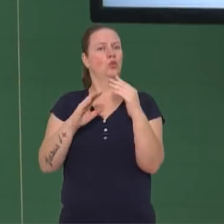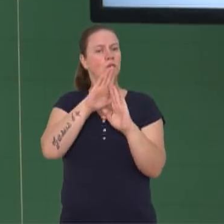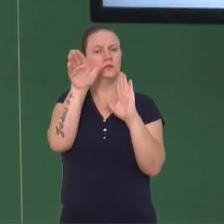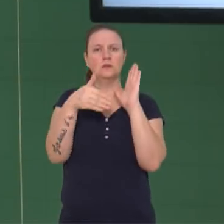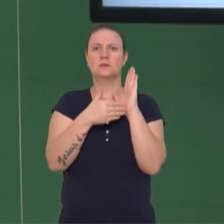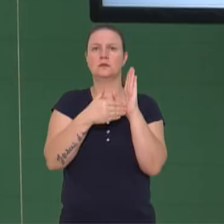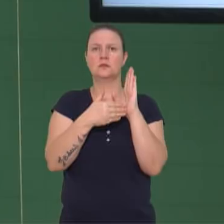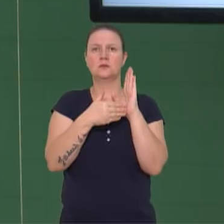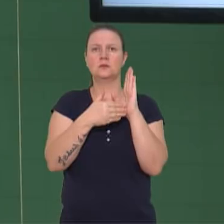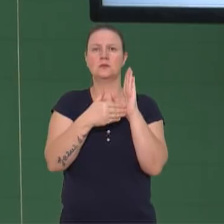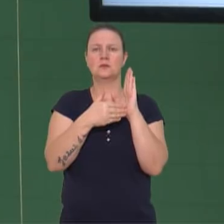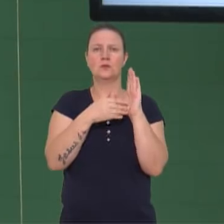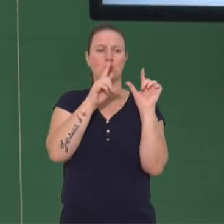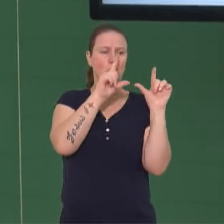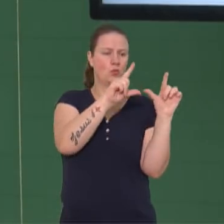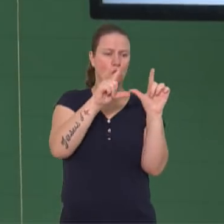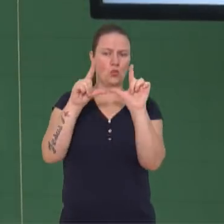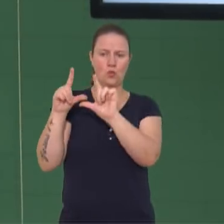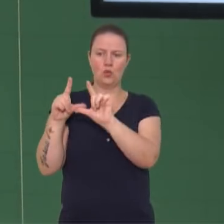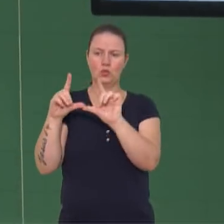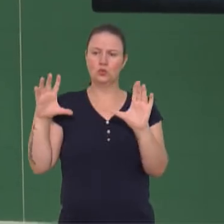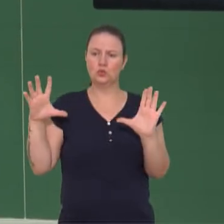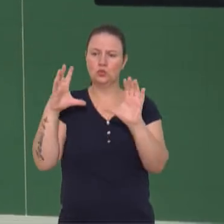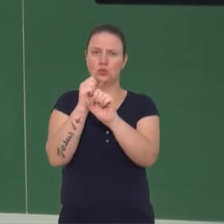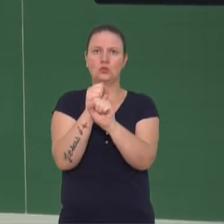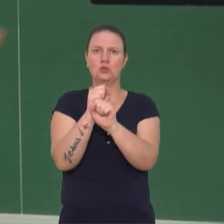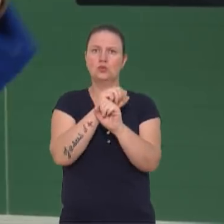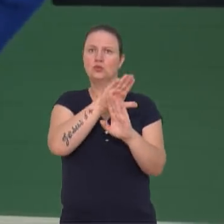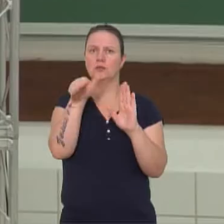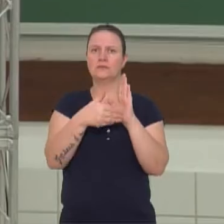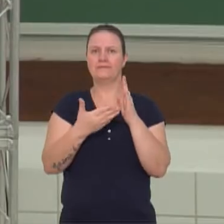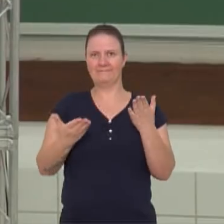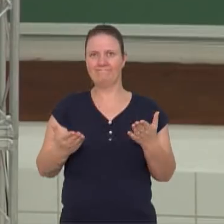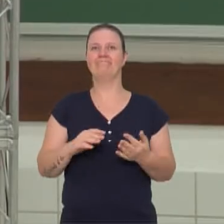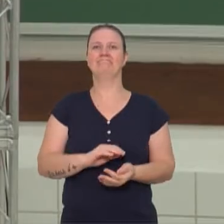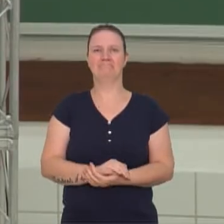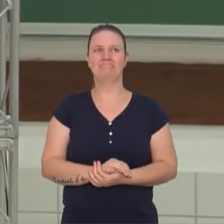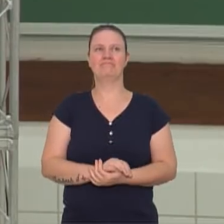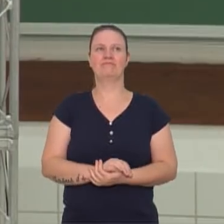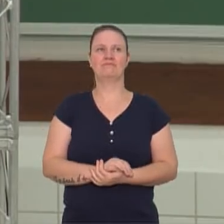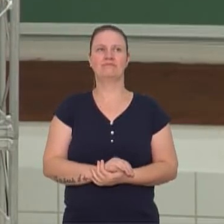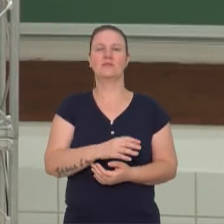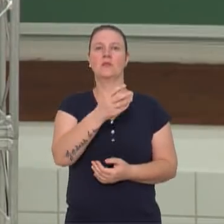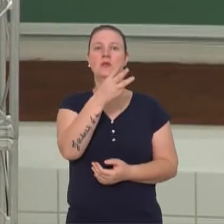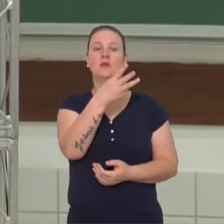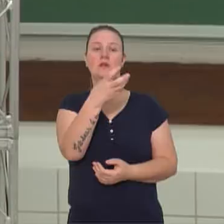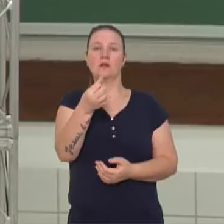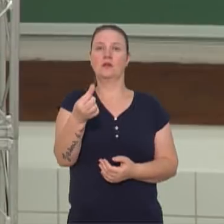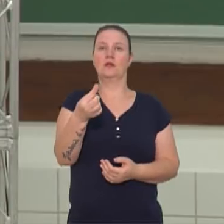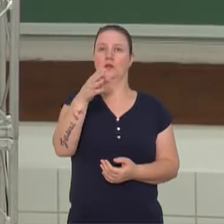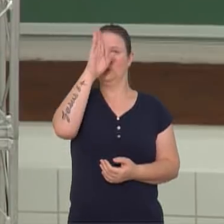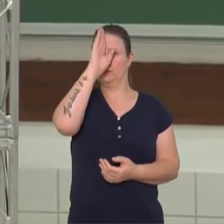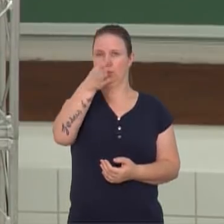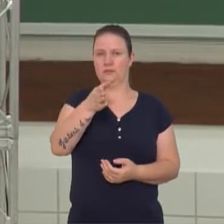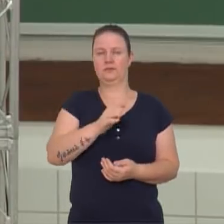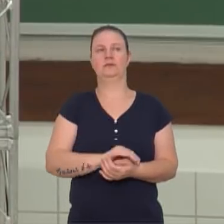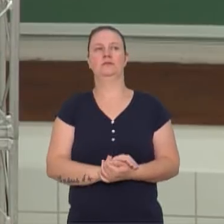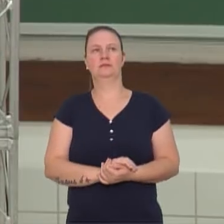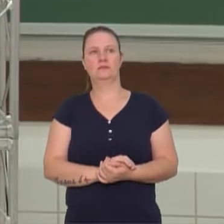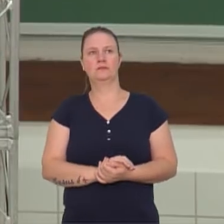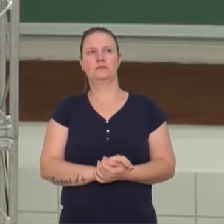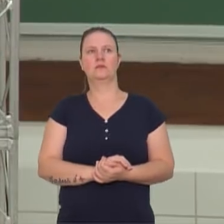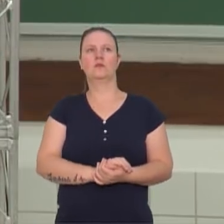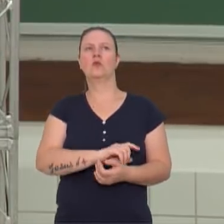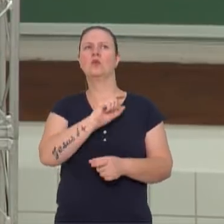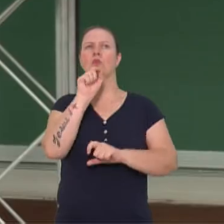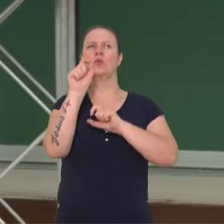partes, considerar todas as 10, eu não estou considerando tudo. Então, vai dar 36. Que